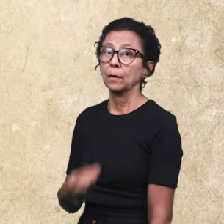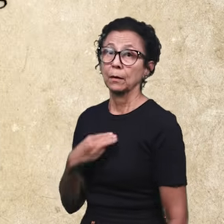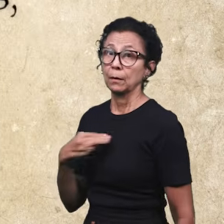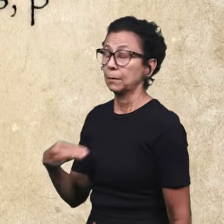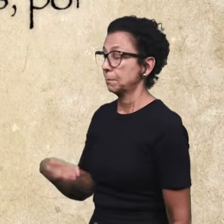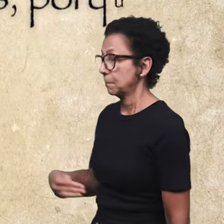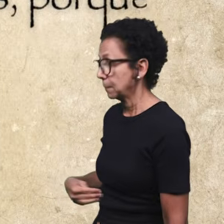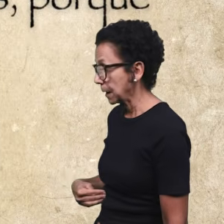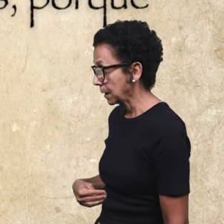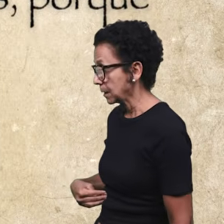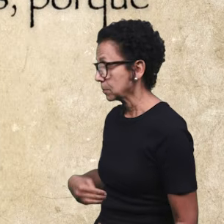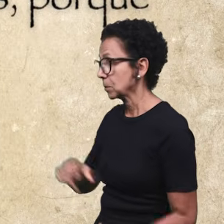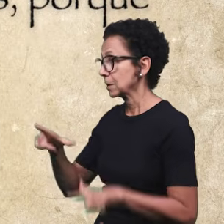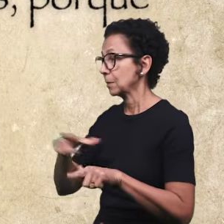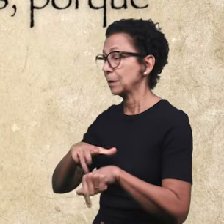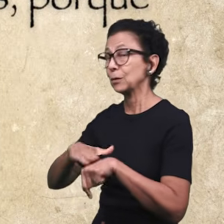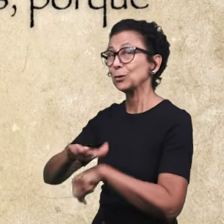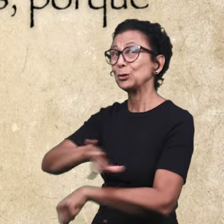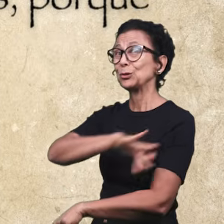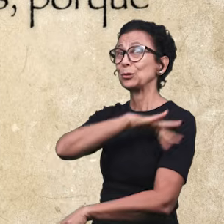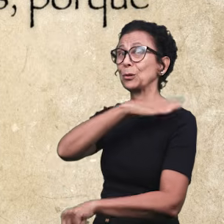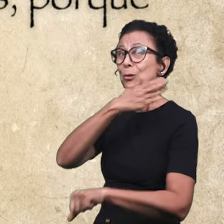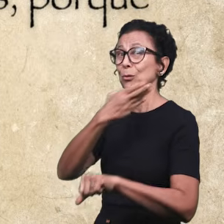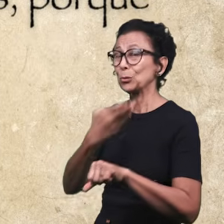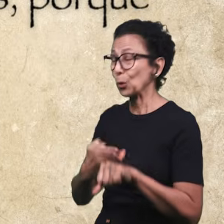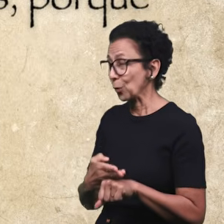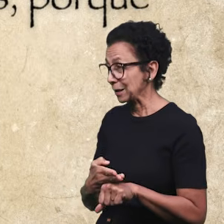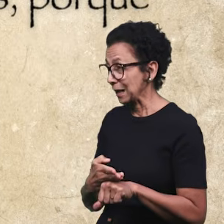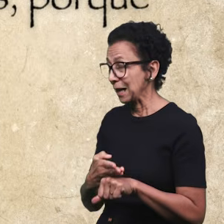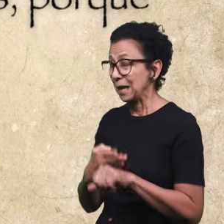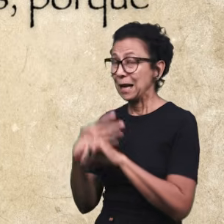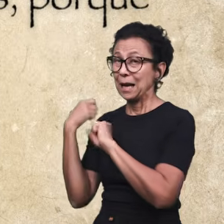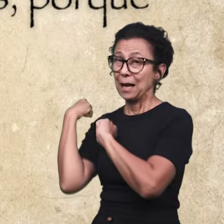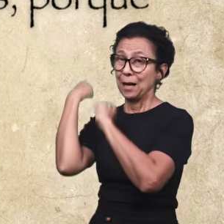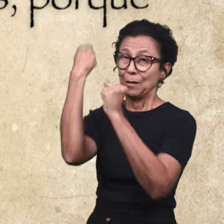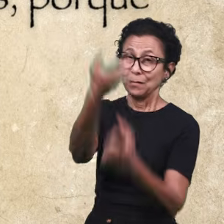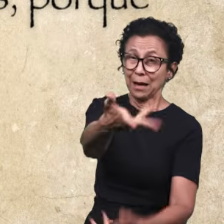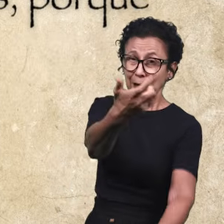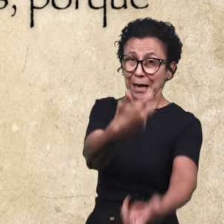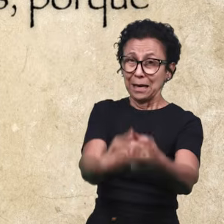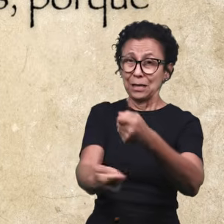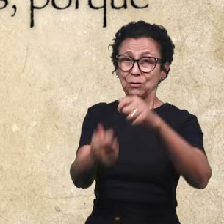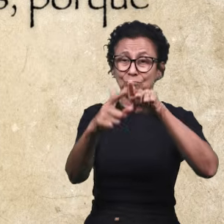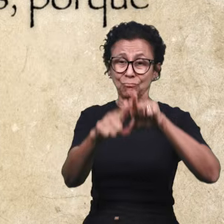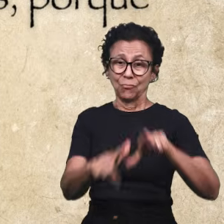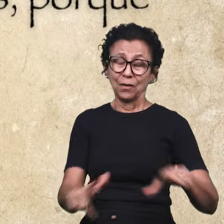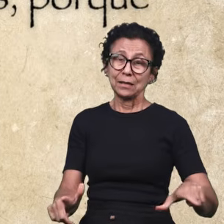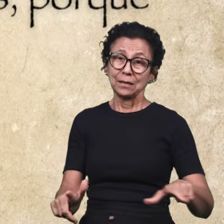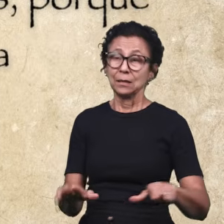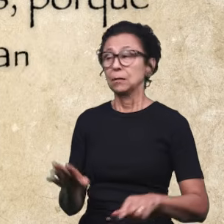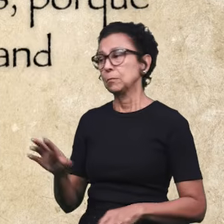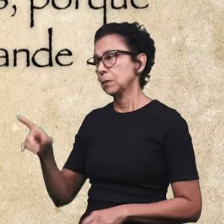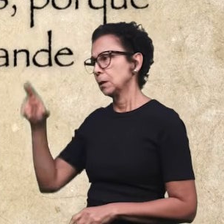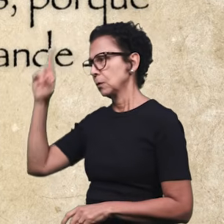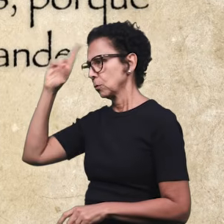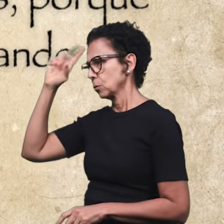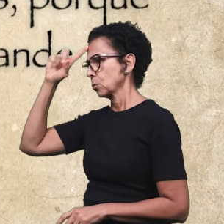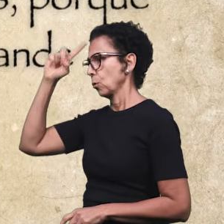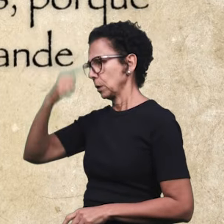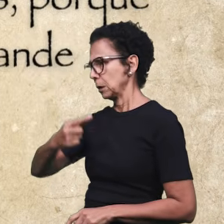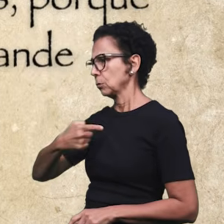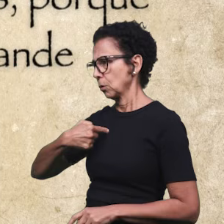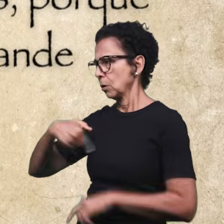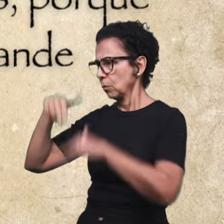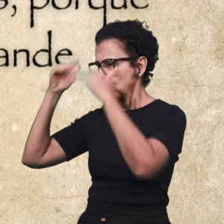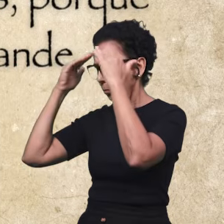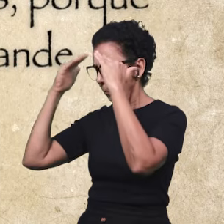trabalhado toda a noite, nada apanhamos, mas sob a tua palavra lançarei a rede. E fazendo